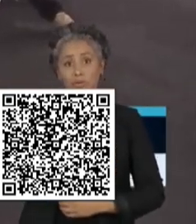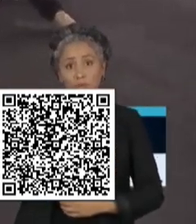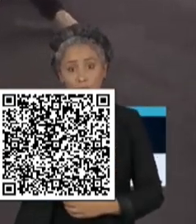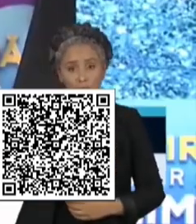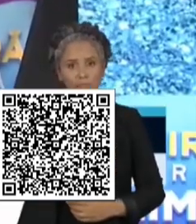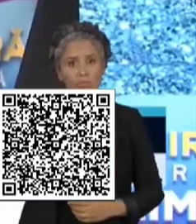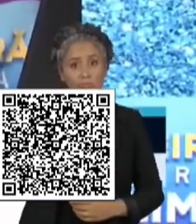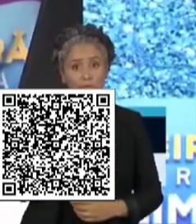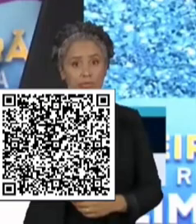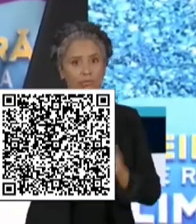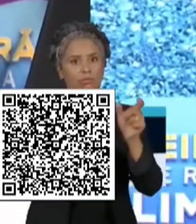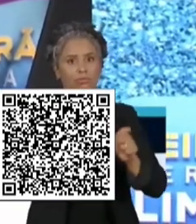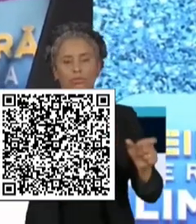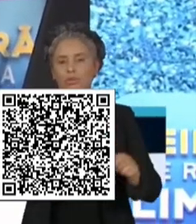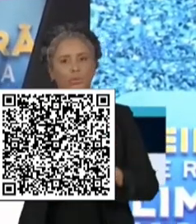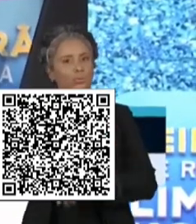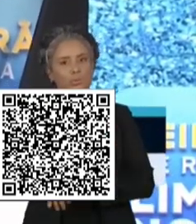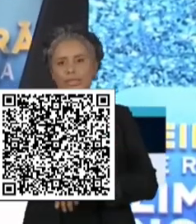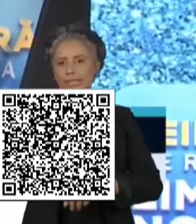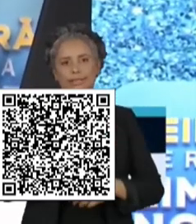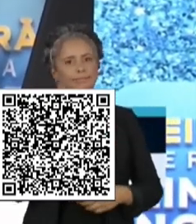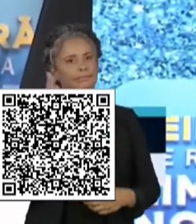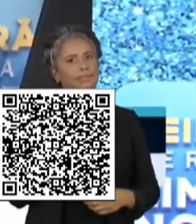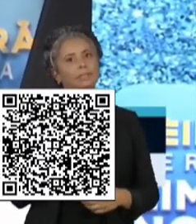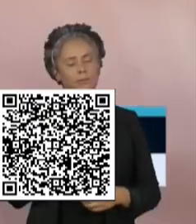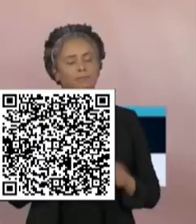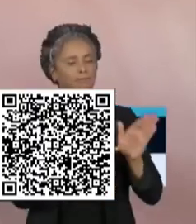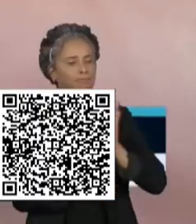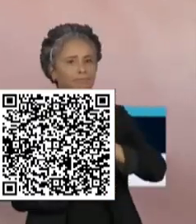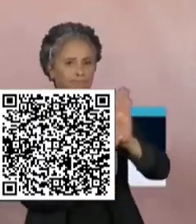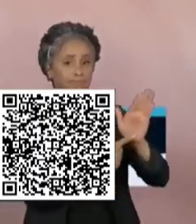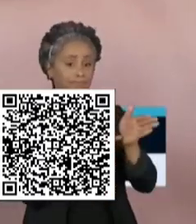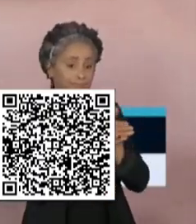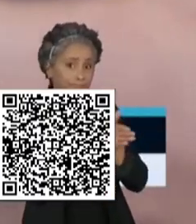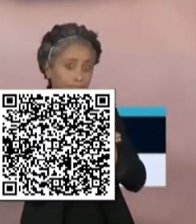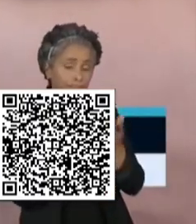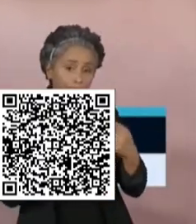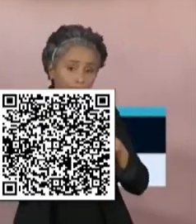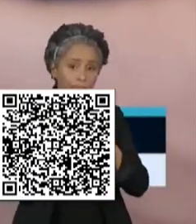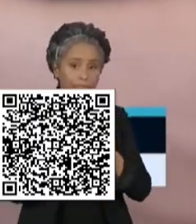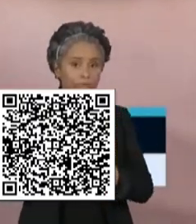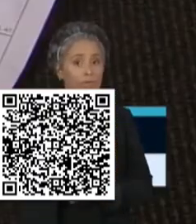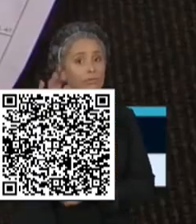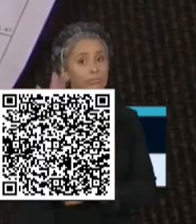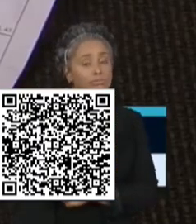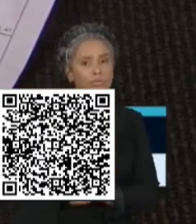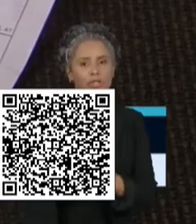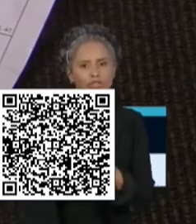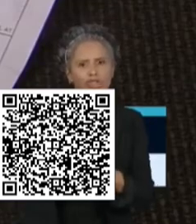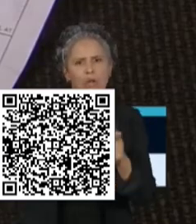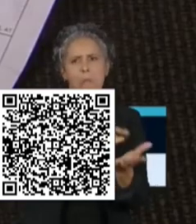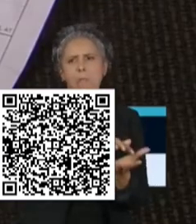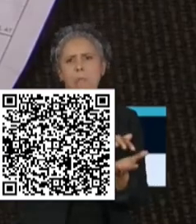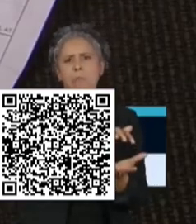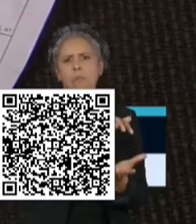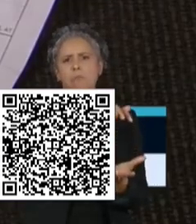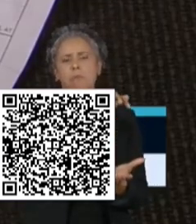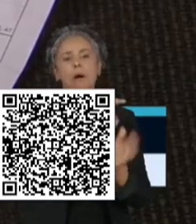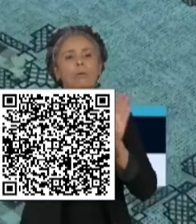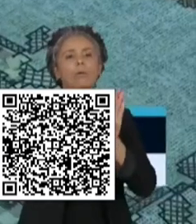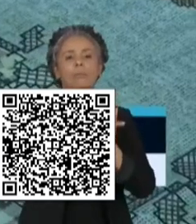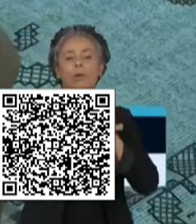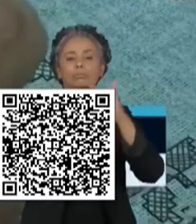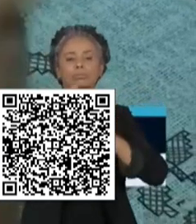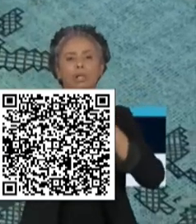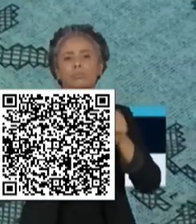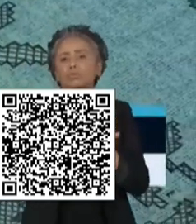de pessoas estão nessa situação no país, segundo a Serasa. 25% das dívidas são de serviços